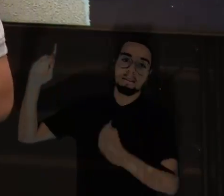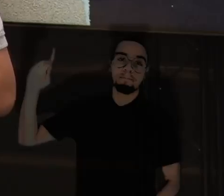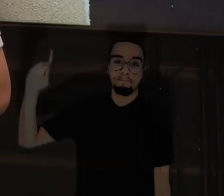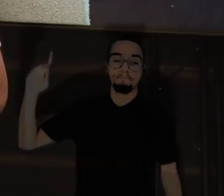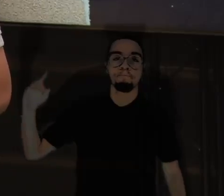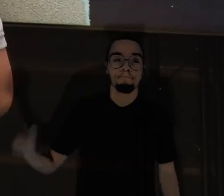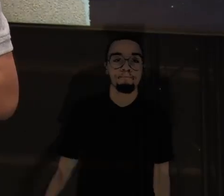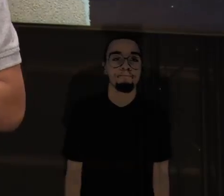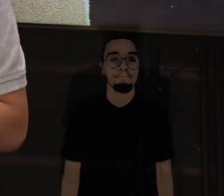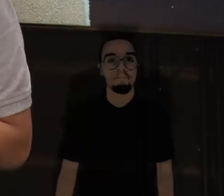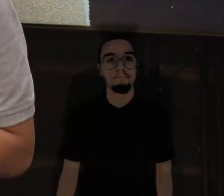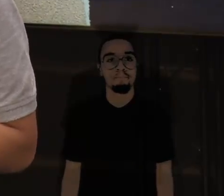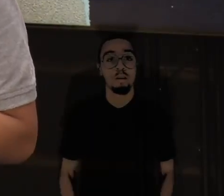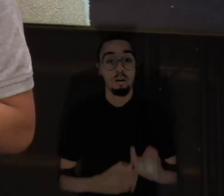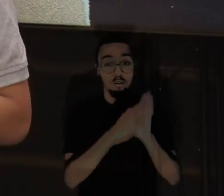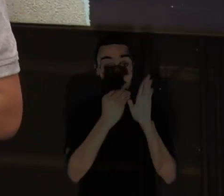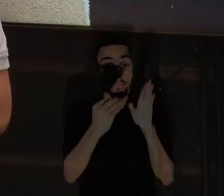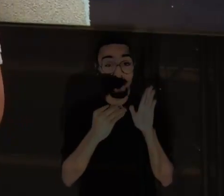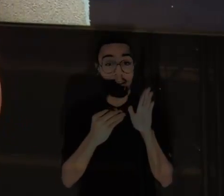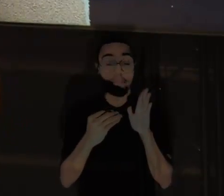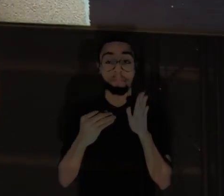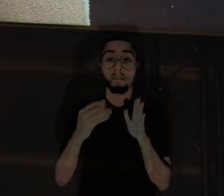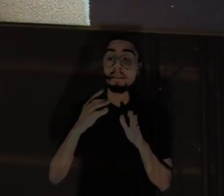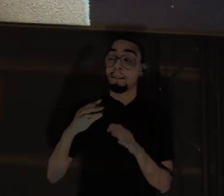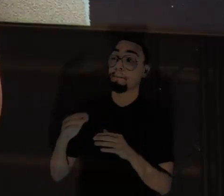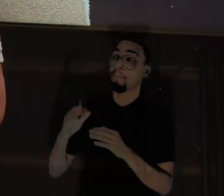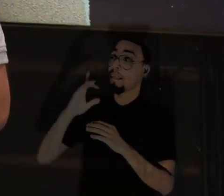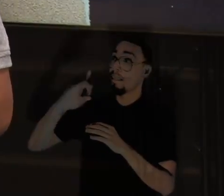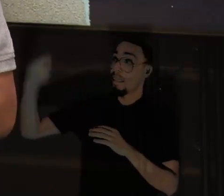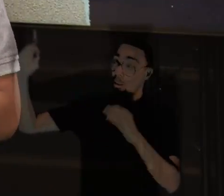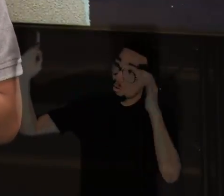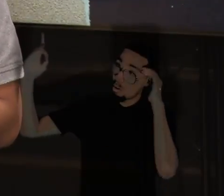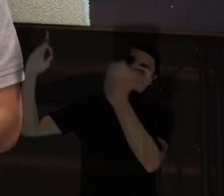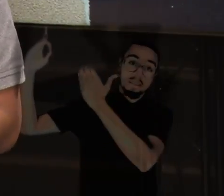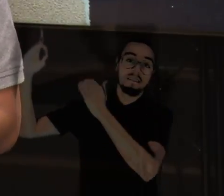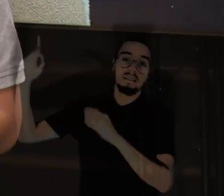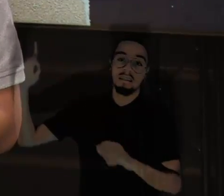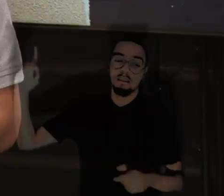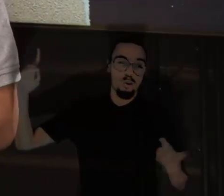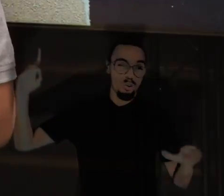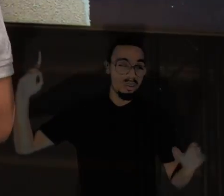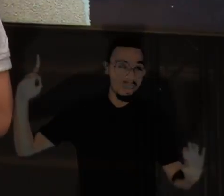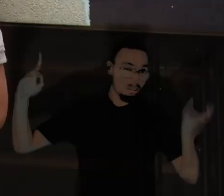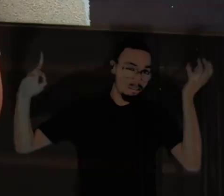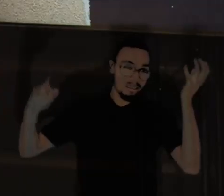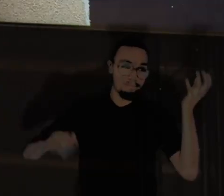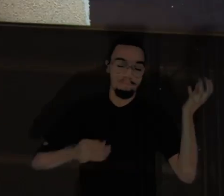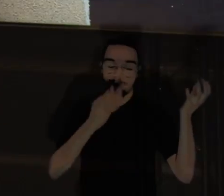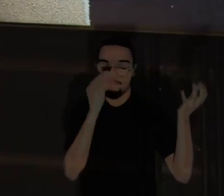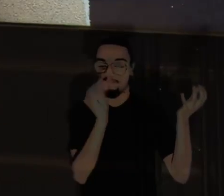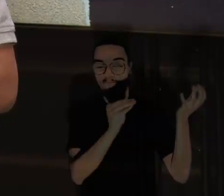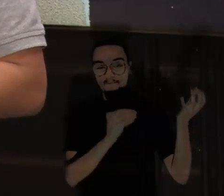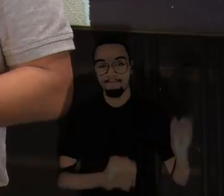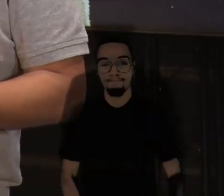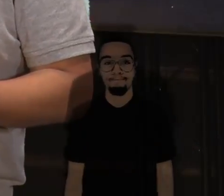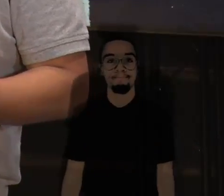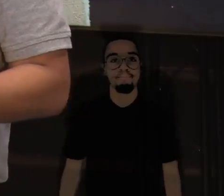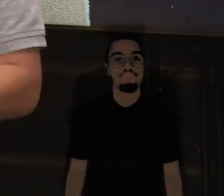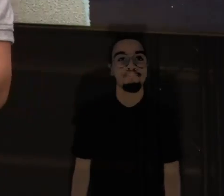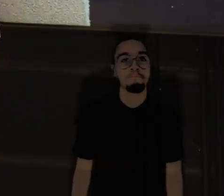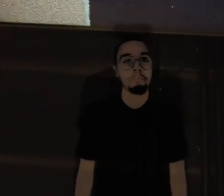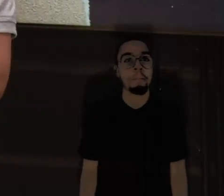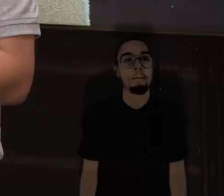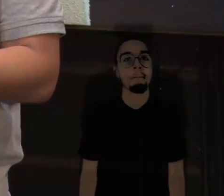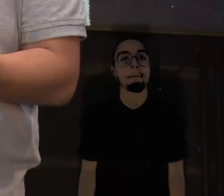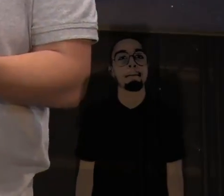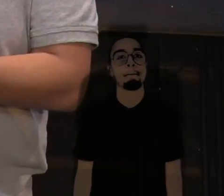chamado e não por evidências. Lá em Juízes 6:13, Gideão vai